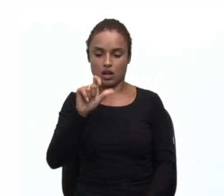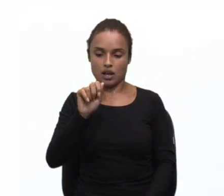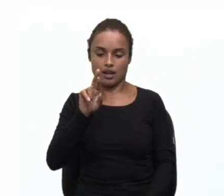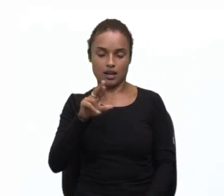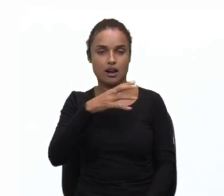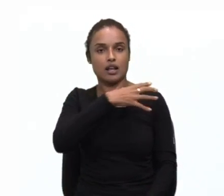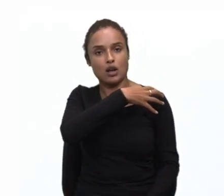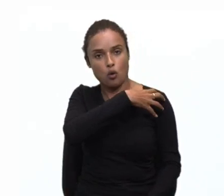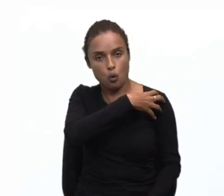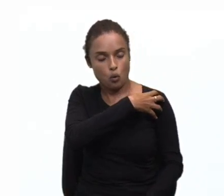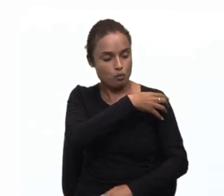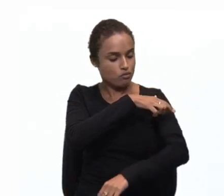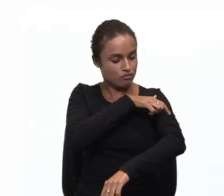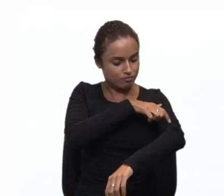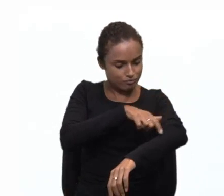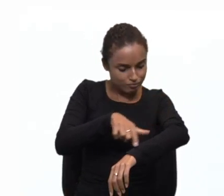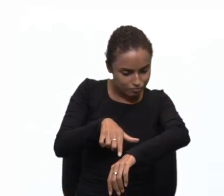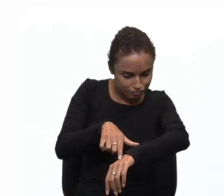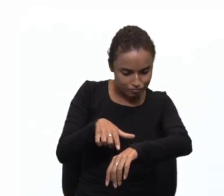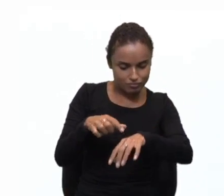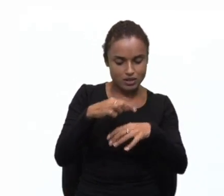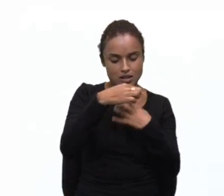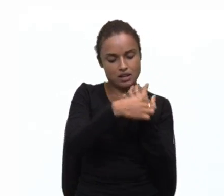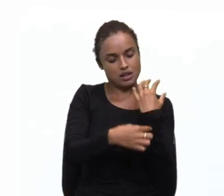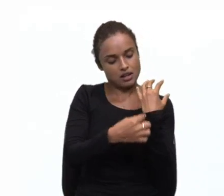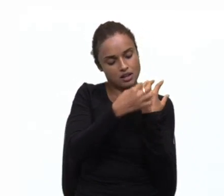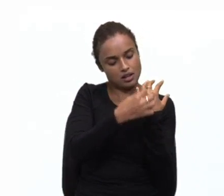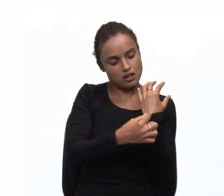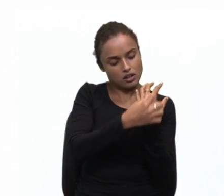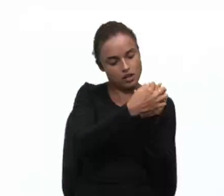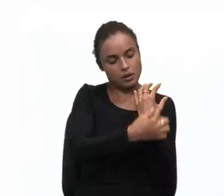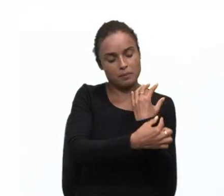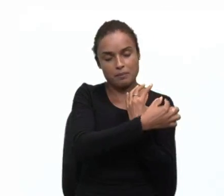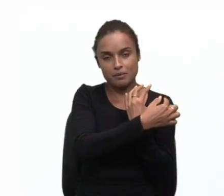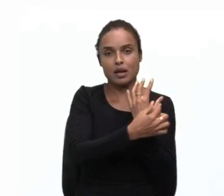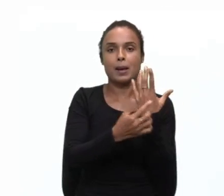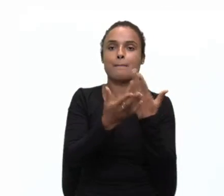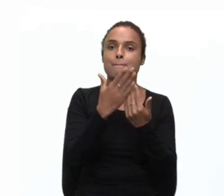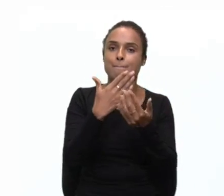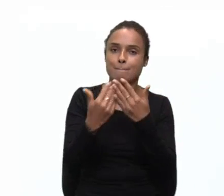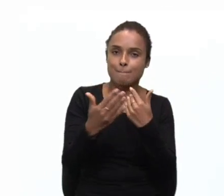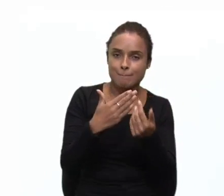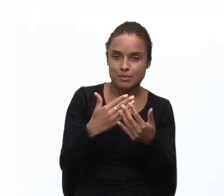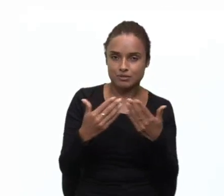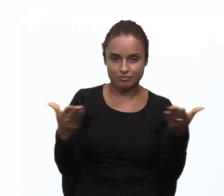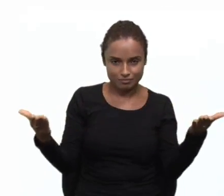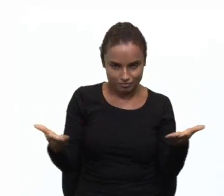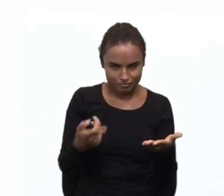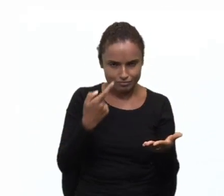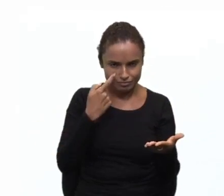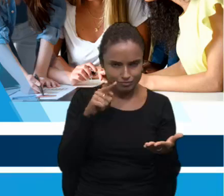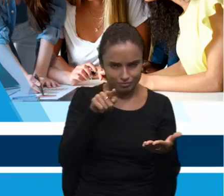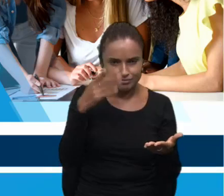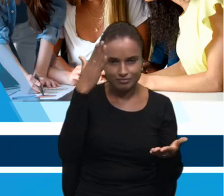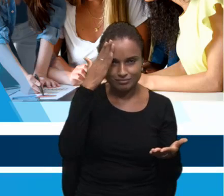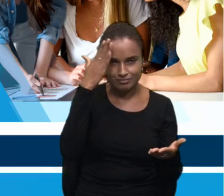pelo toque. Saiba que nós estamos no esqueleto apendicular. Agora você já sabe.